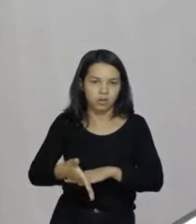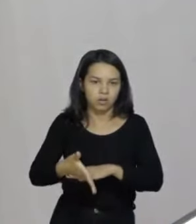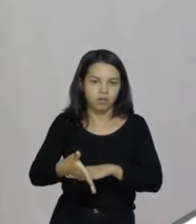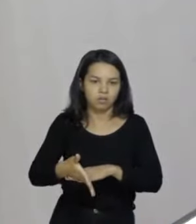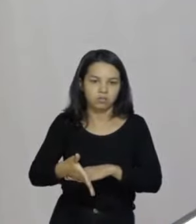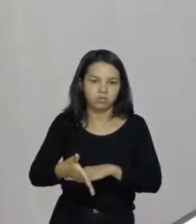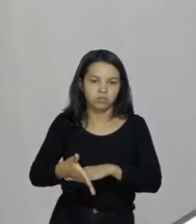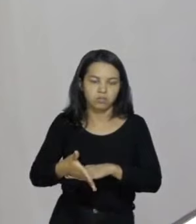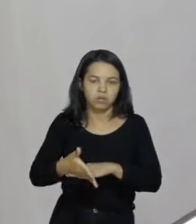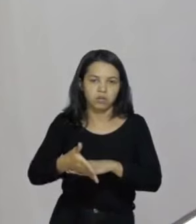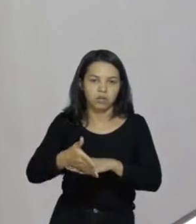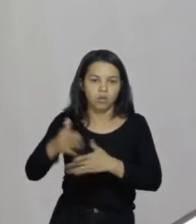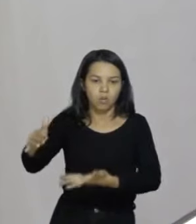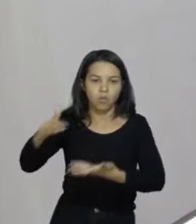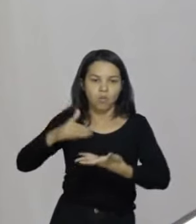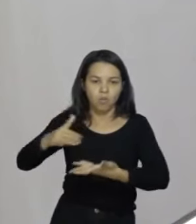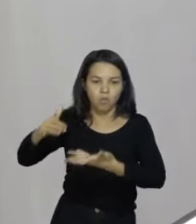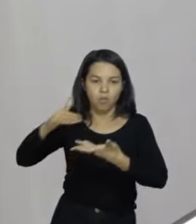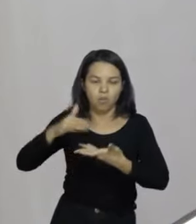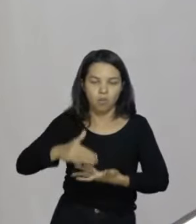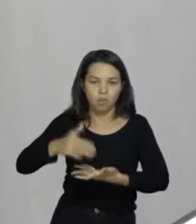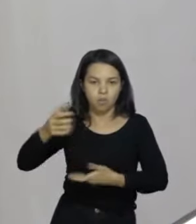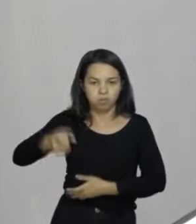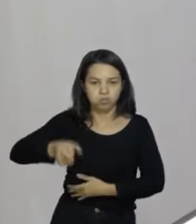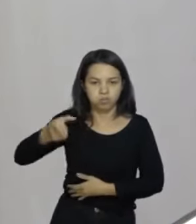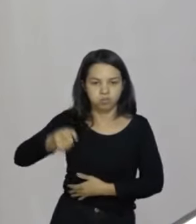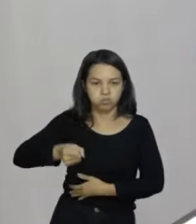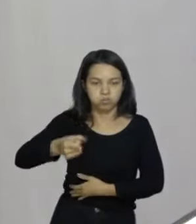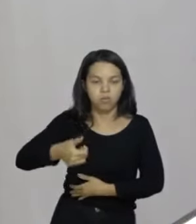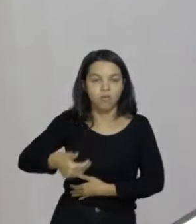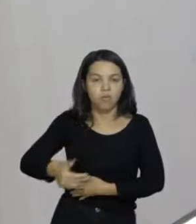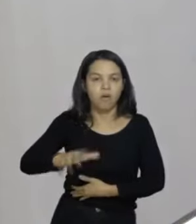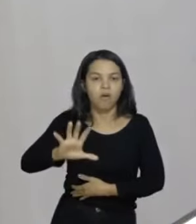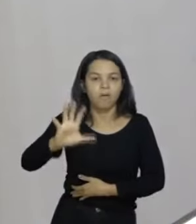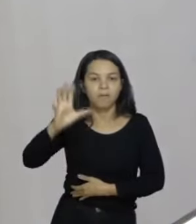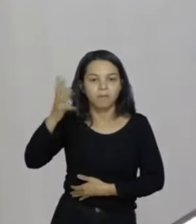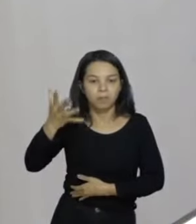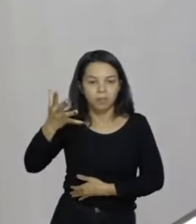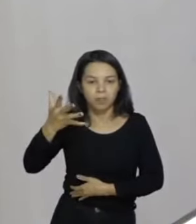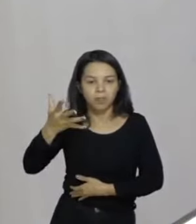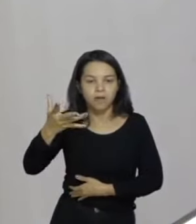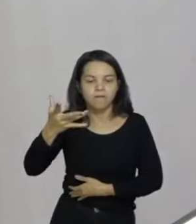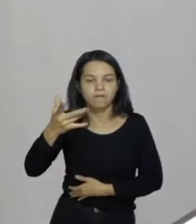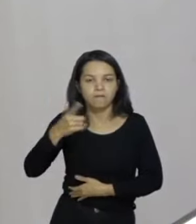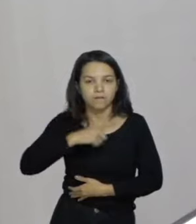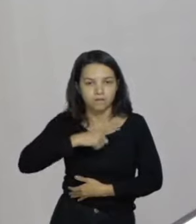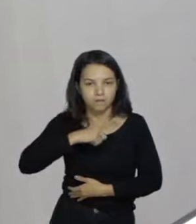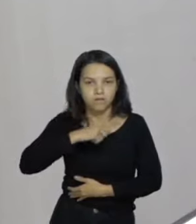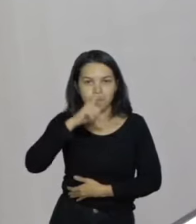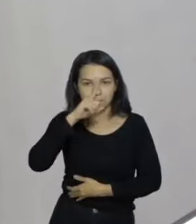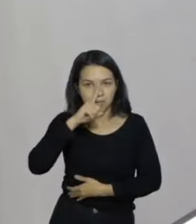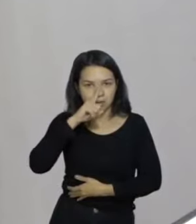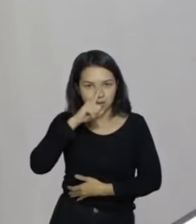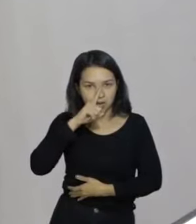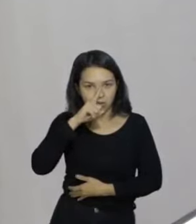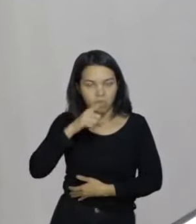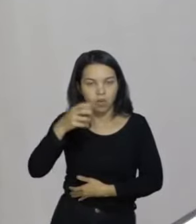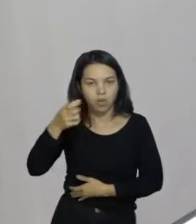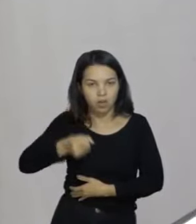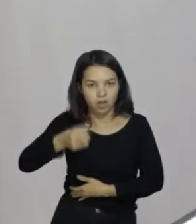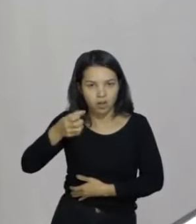importação de leite vai fazer com que se cura forte risco de sobrar Leite brasileiro